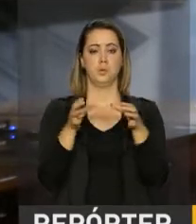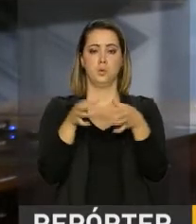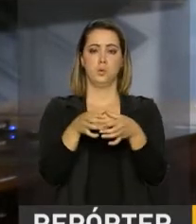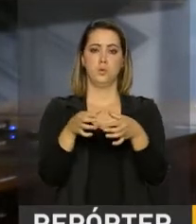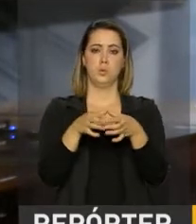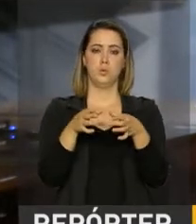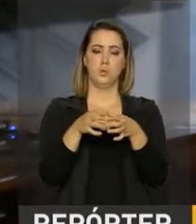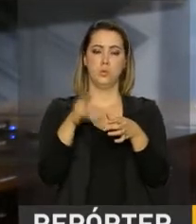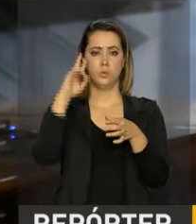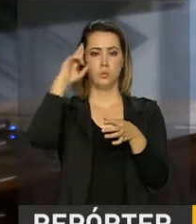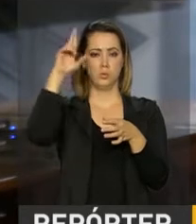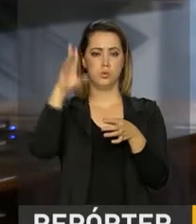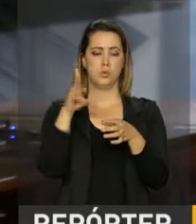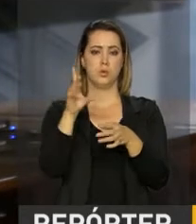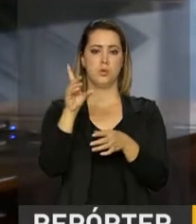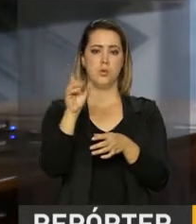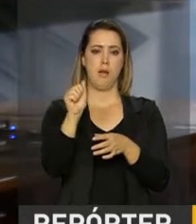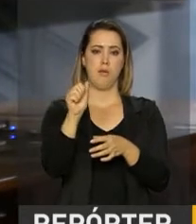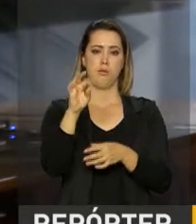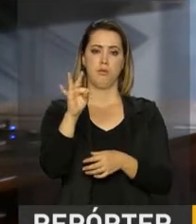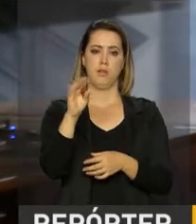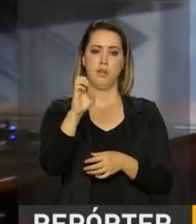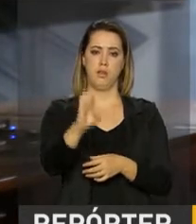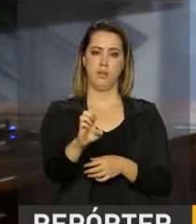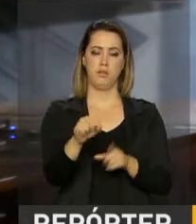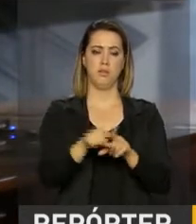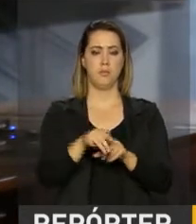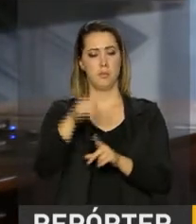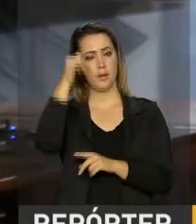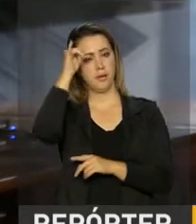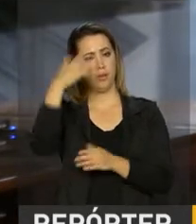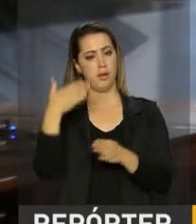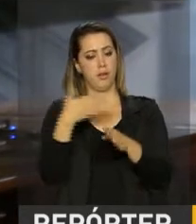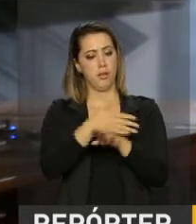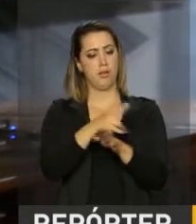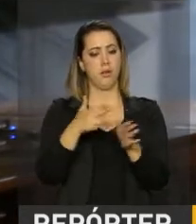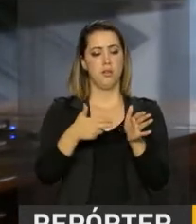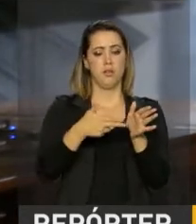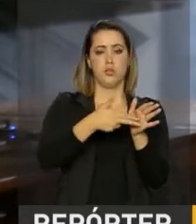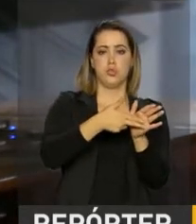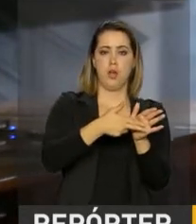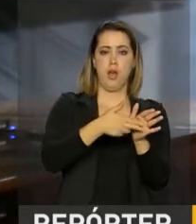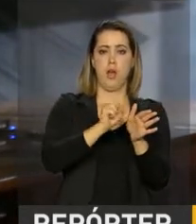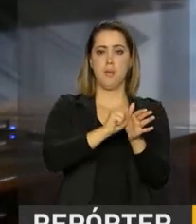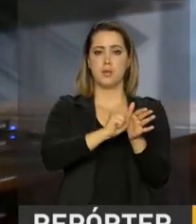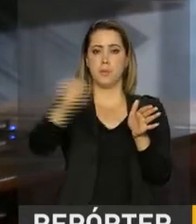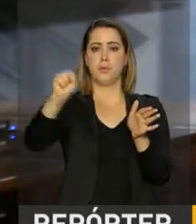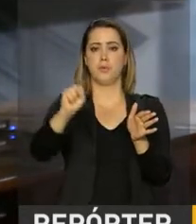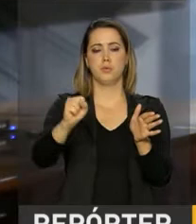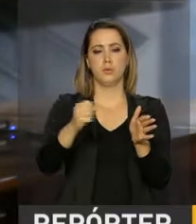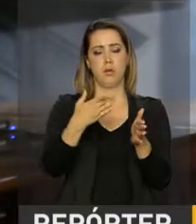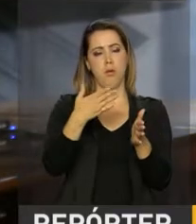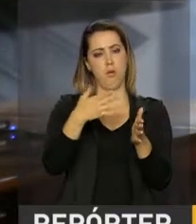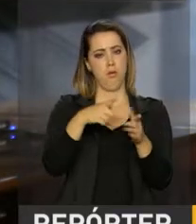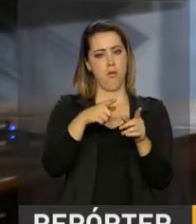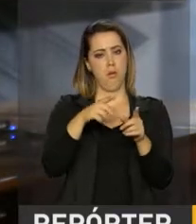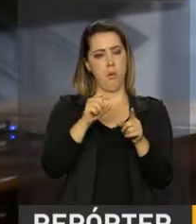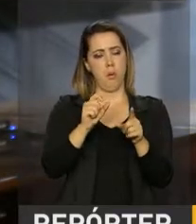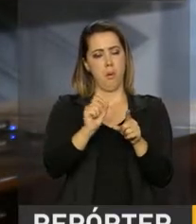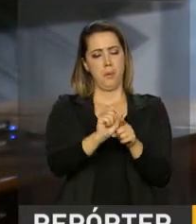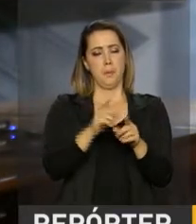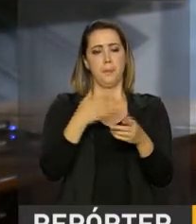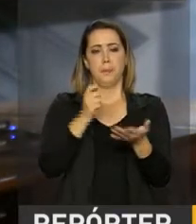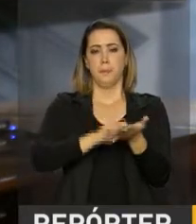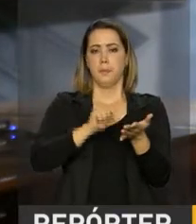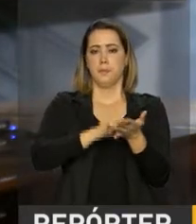diretor da atf a agência responsável pelo combate ao tráfico de armas e de explosivos dos estados unidos e assinou acordo de